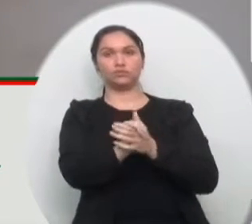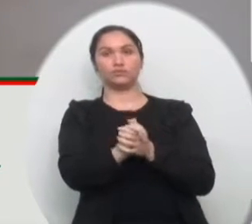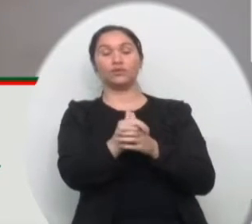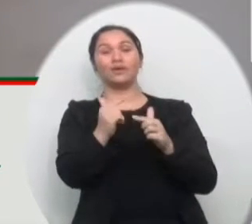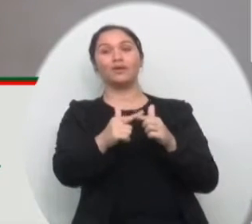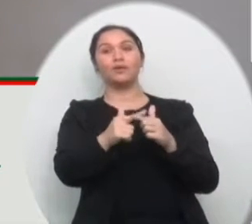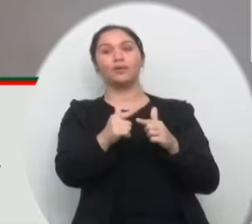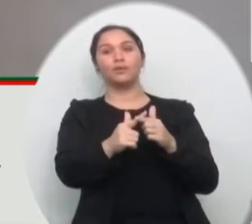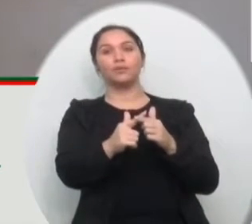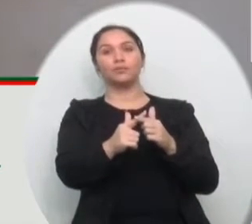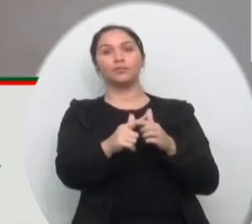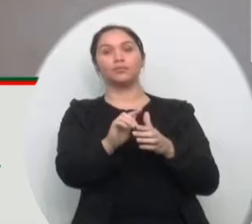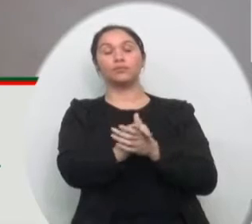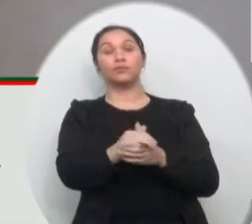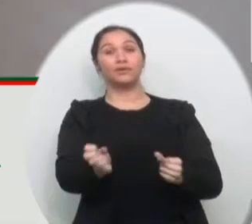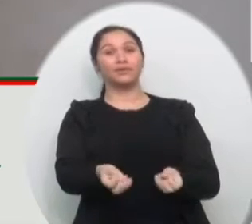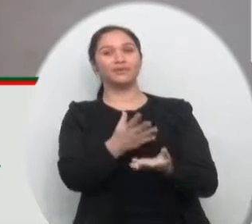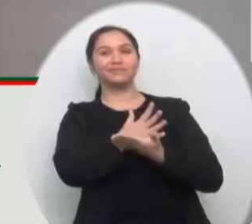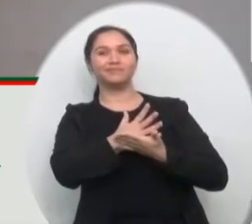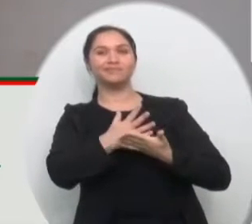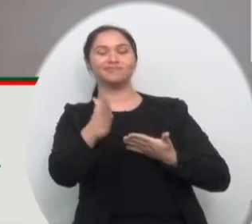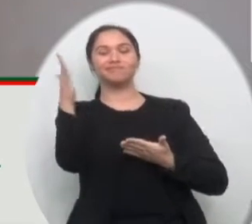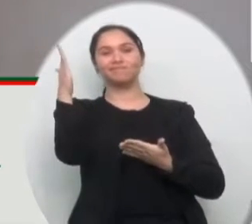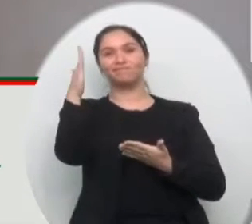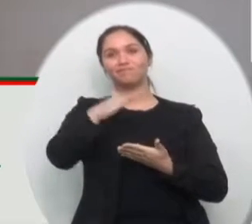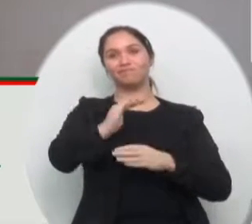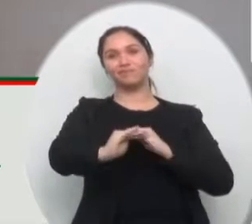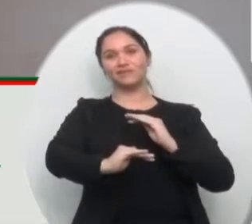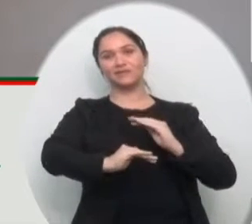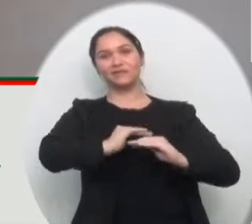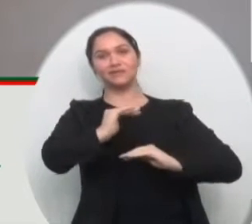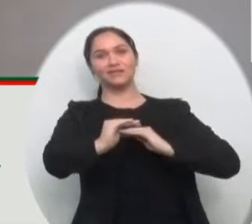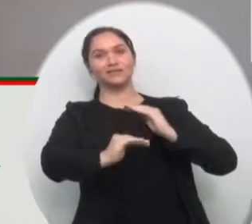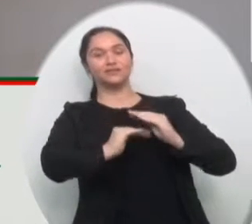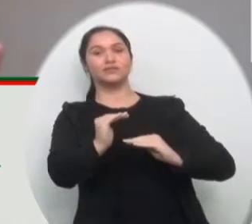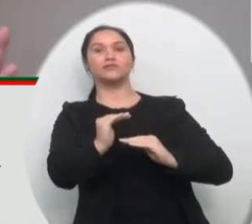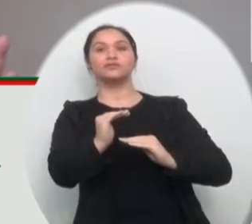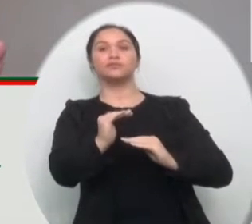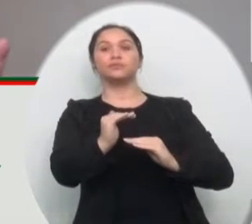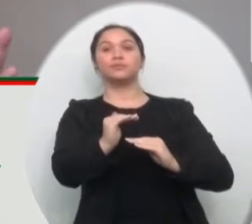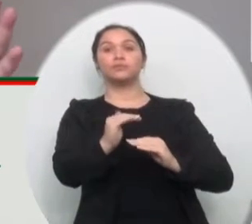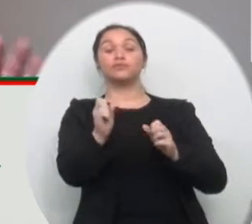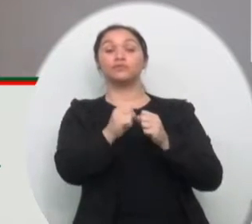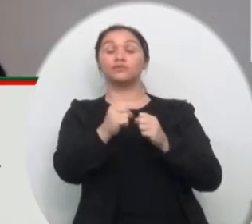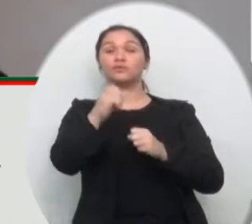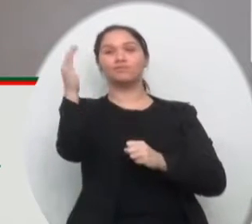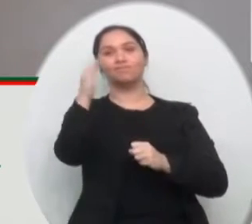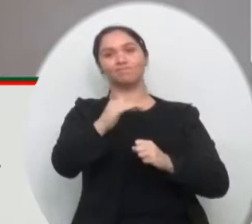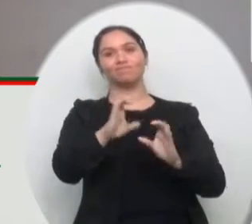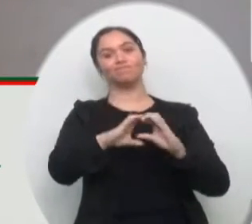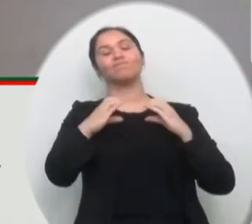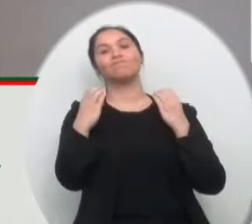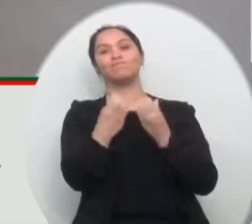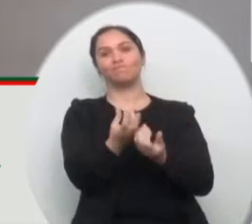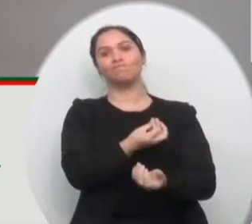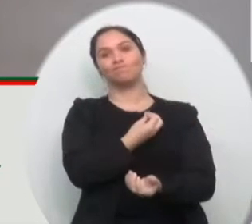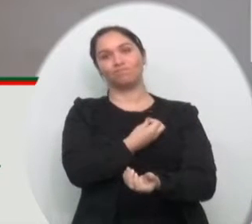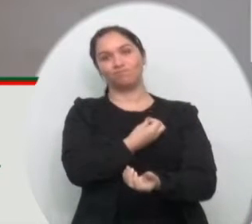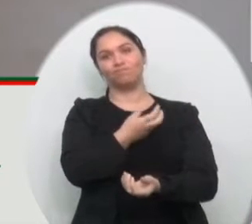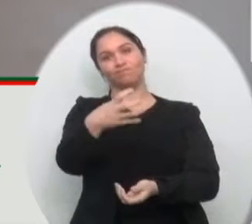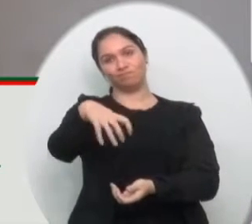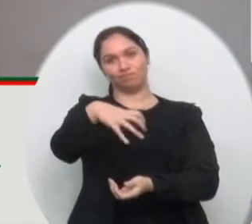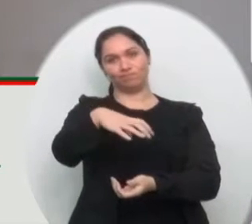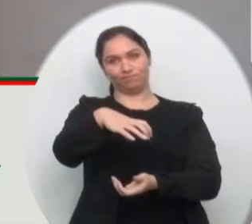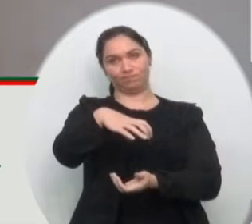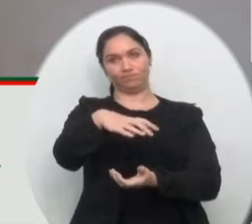mal, os encaminhamentos vão ser ruins. Então, esse encaminhamento começou mal no ano passado e até hoje vem afetando. E, infelizmente, está acontecendo lá